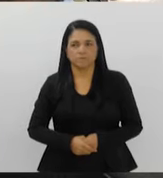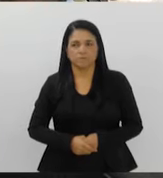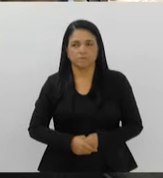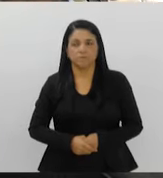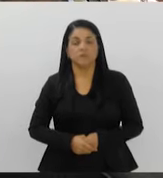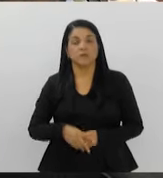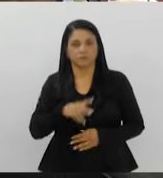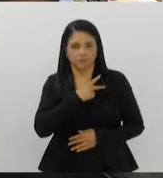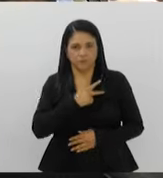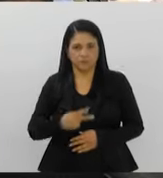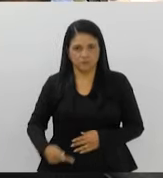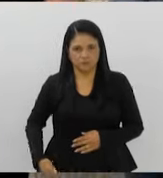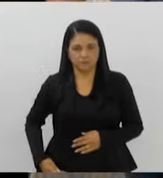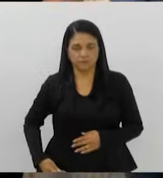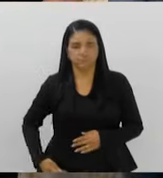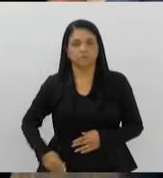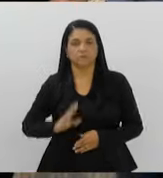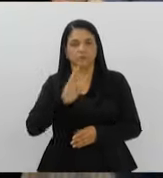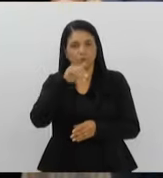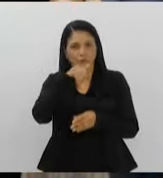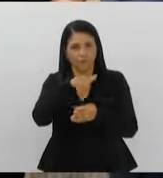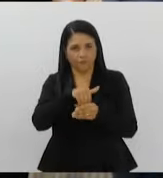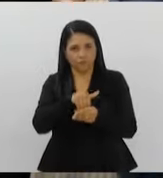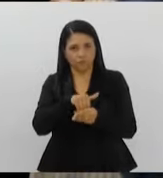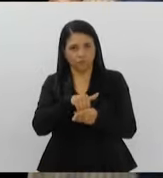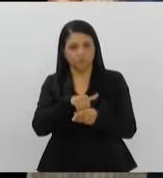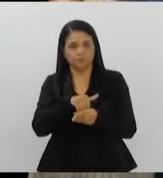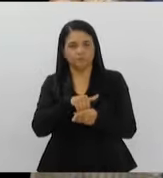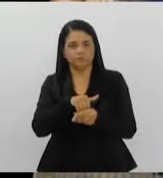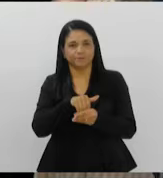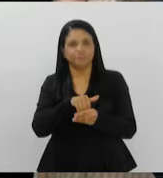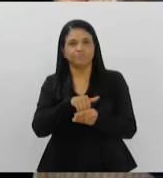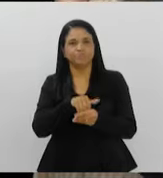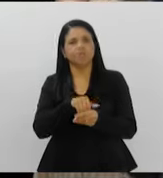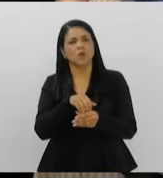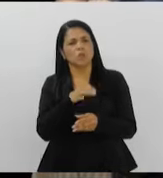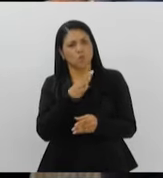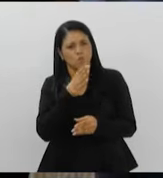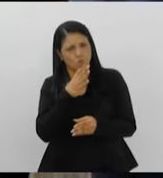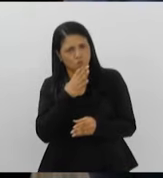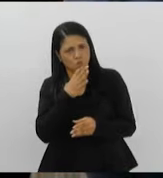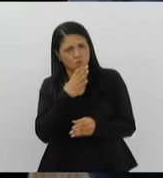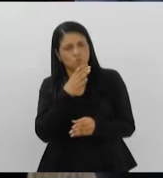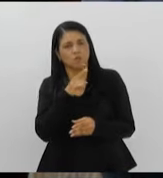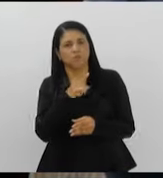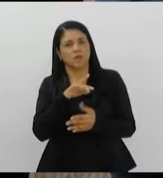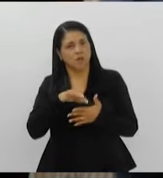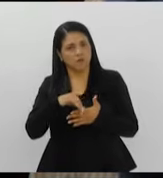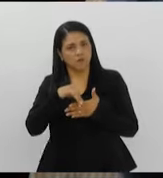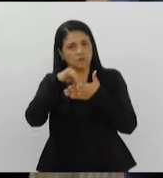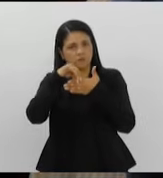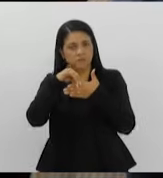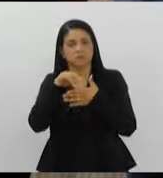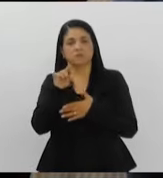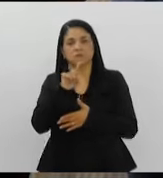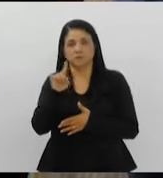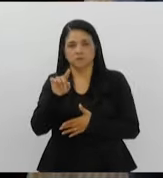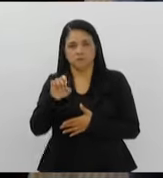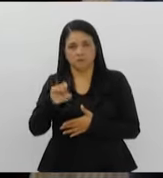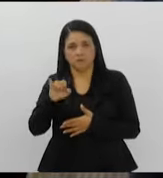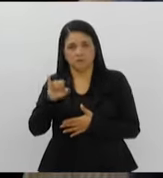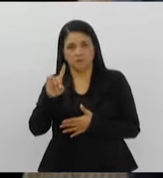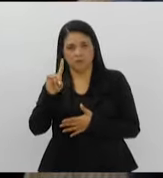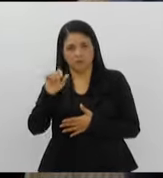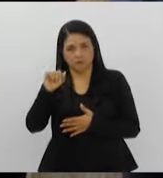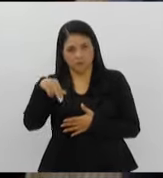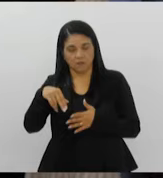Senhor presidente, meu voto, embora reconheça a liderança da deputada Zeidan na